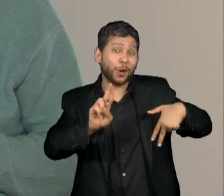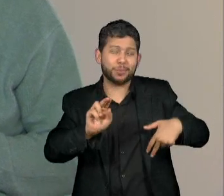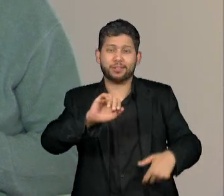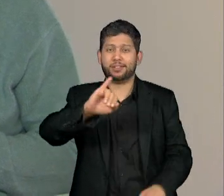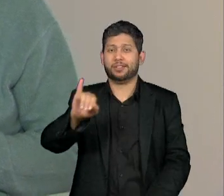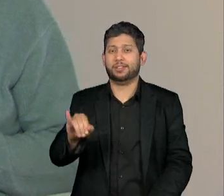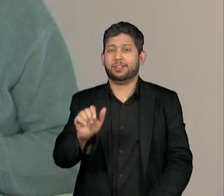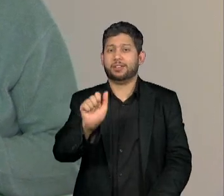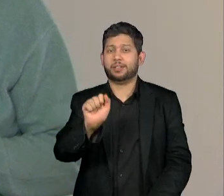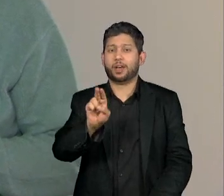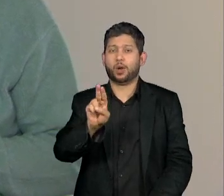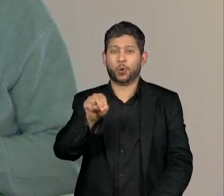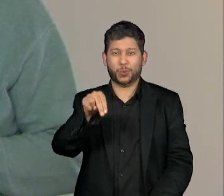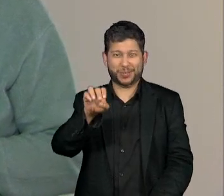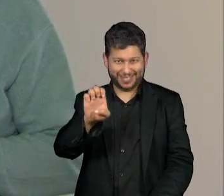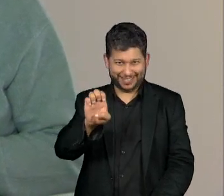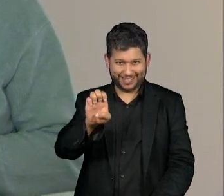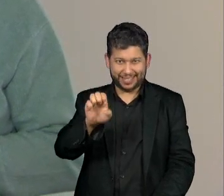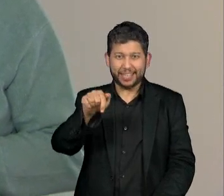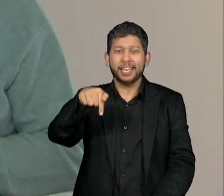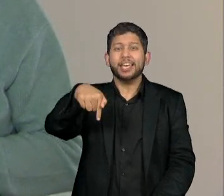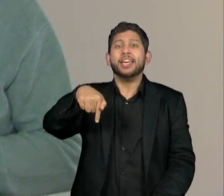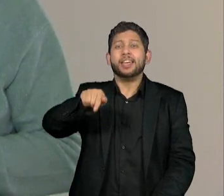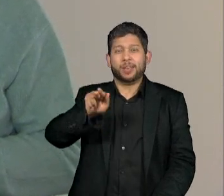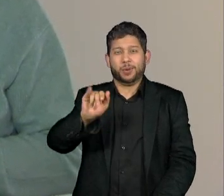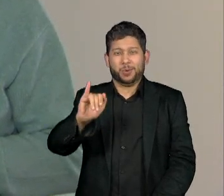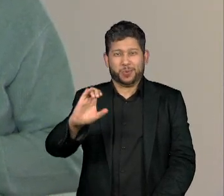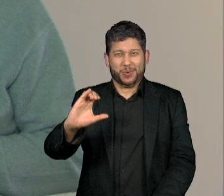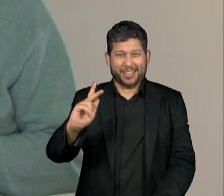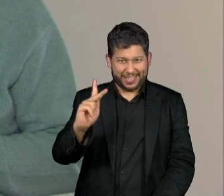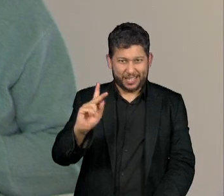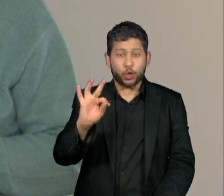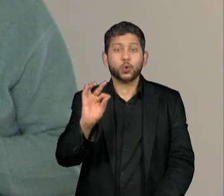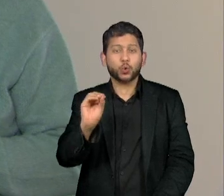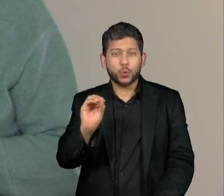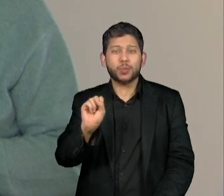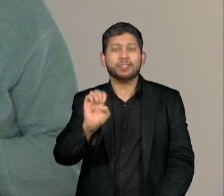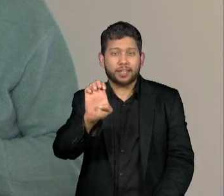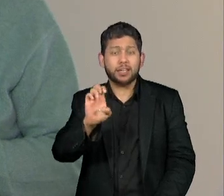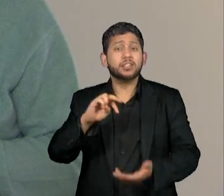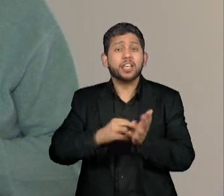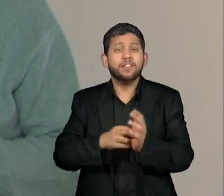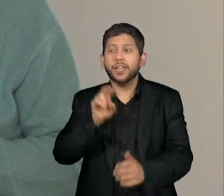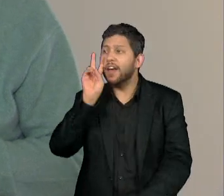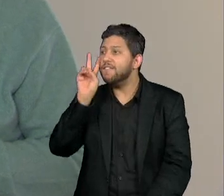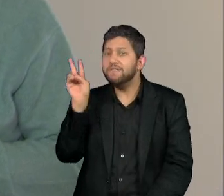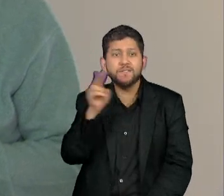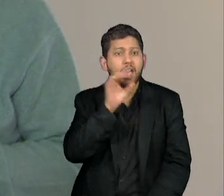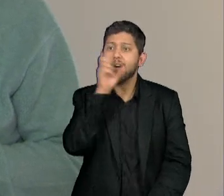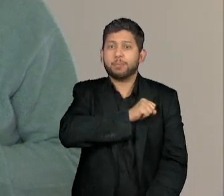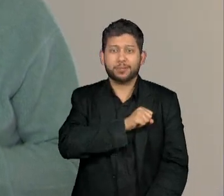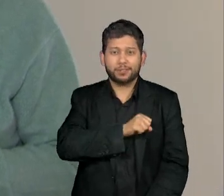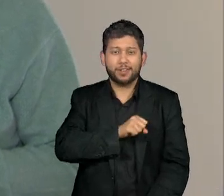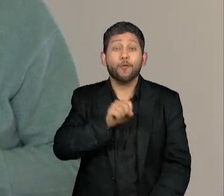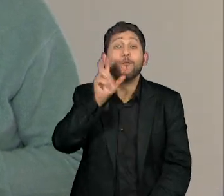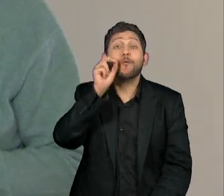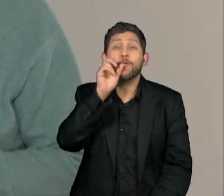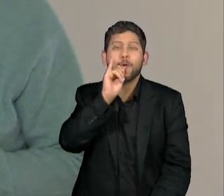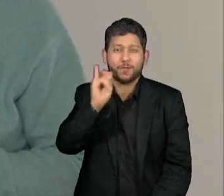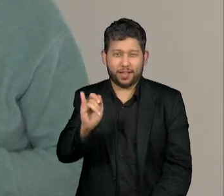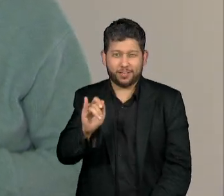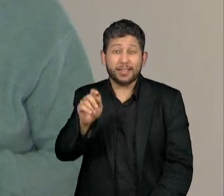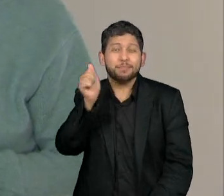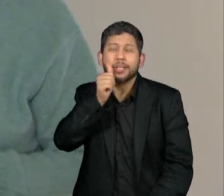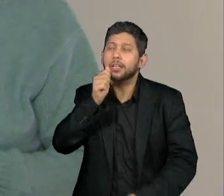Jaune Quick to See, do inglês rápida de ver. É que a avó dela dizia que ela entendia as coisas muito